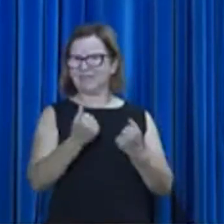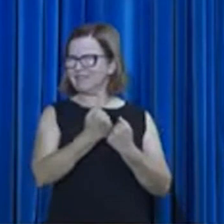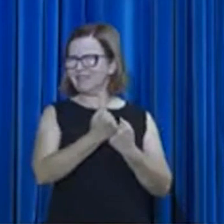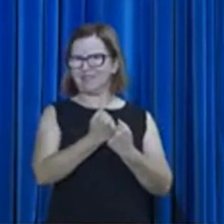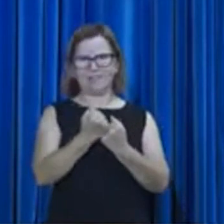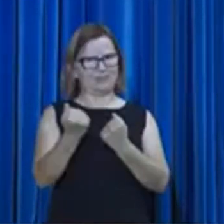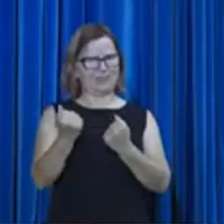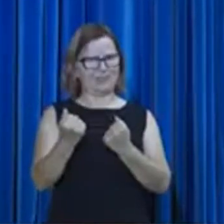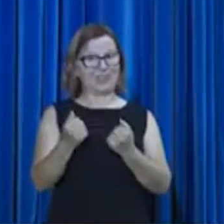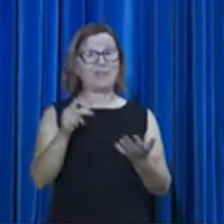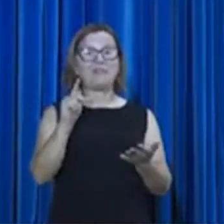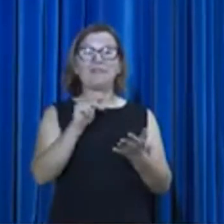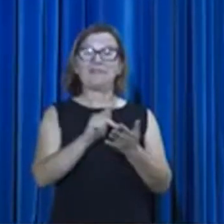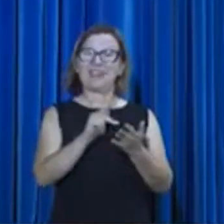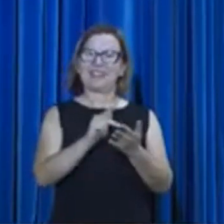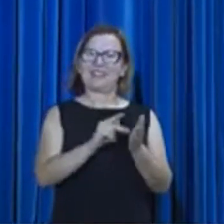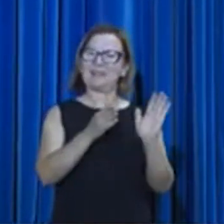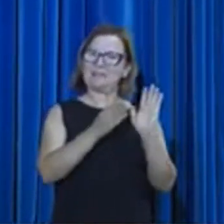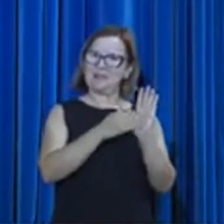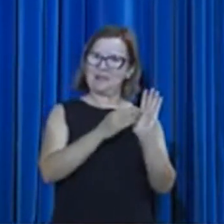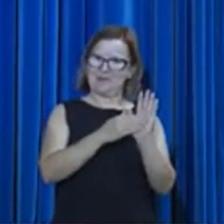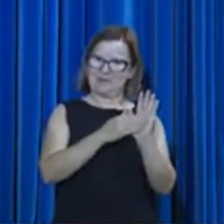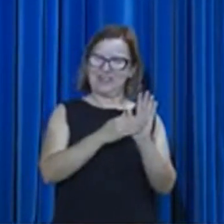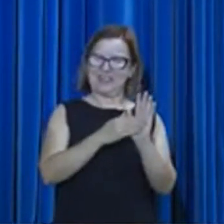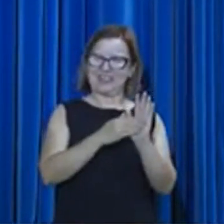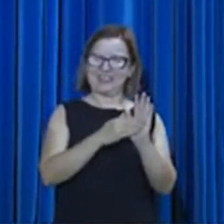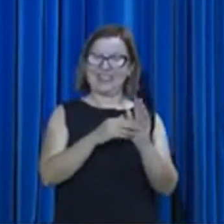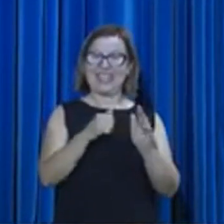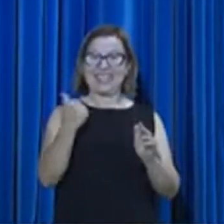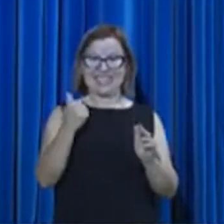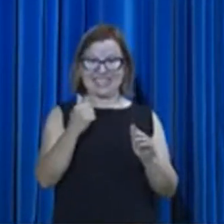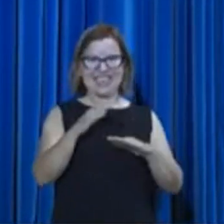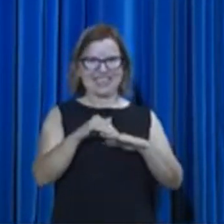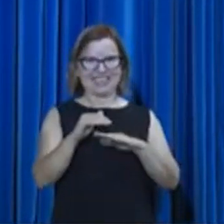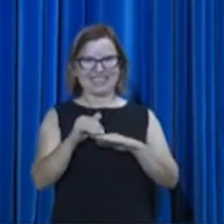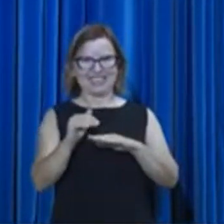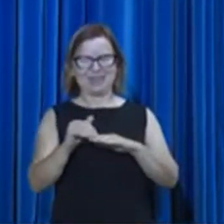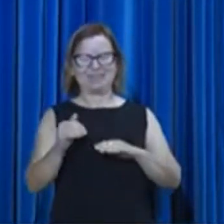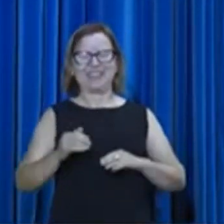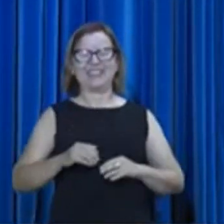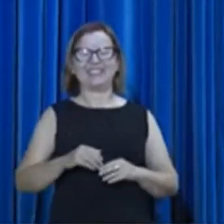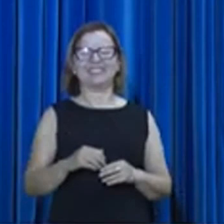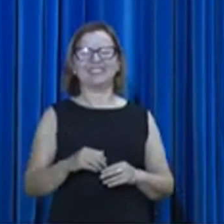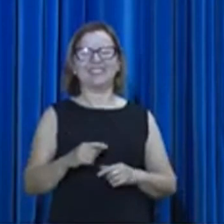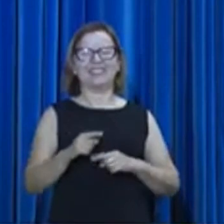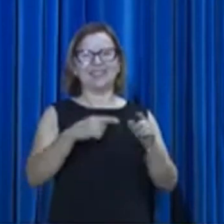qual havia sido chamado. Depois você verifique o que diz Gálatas 1:10.